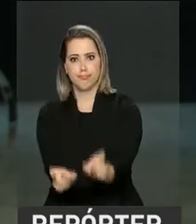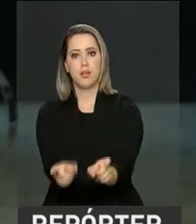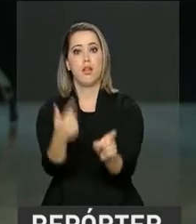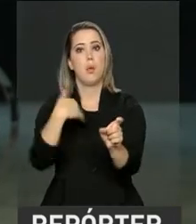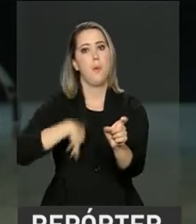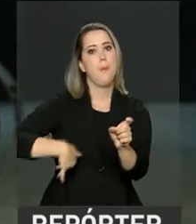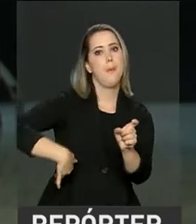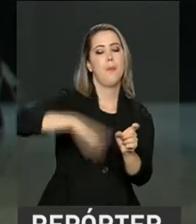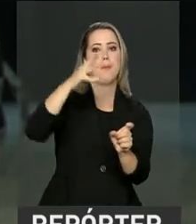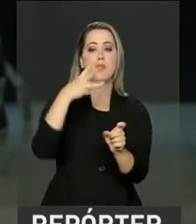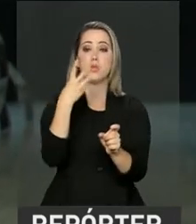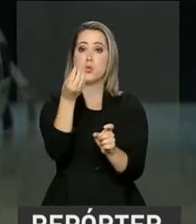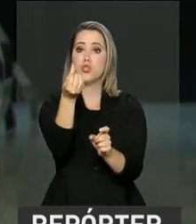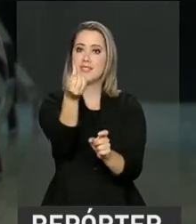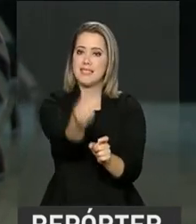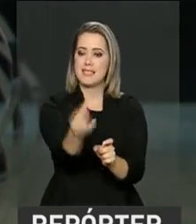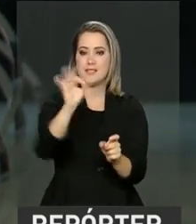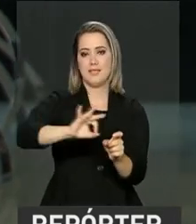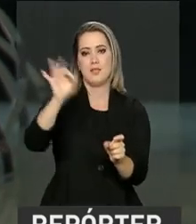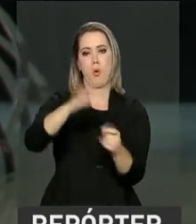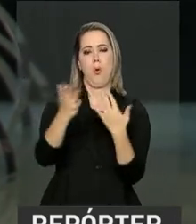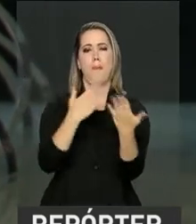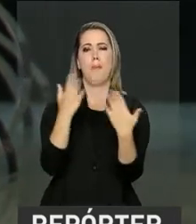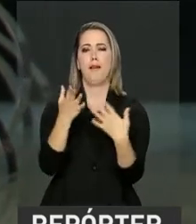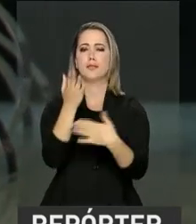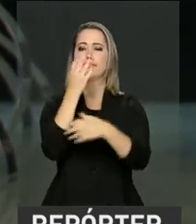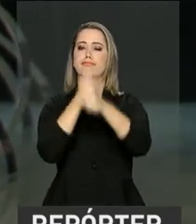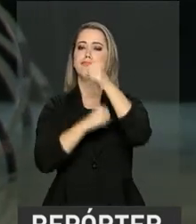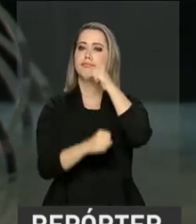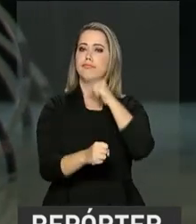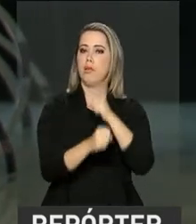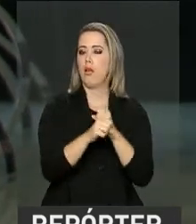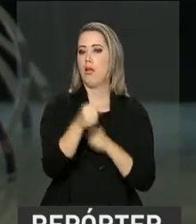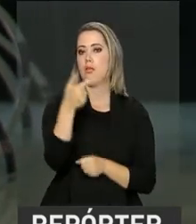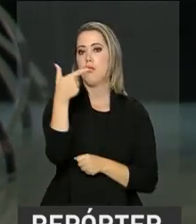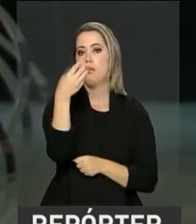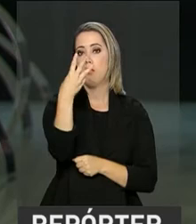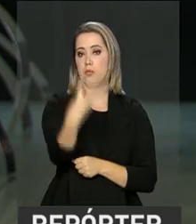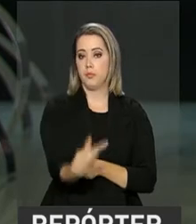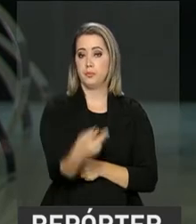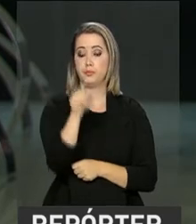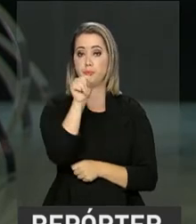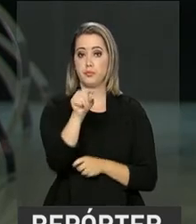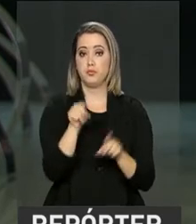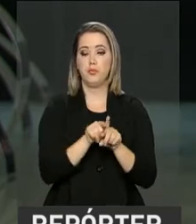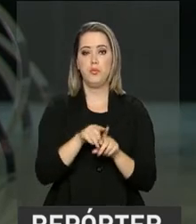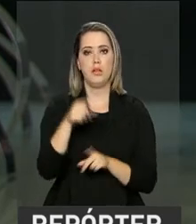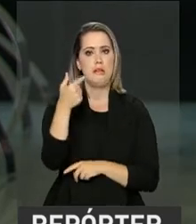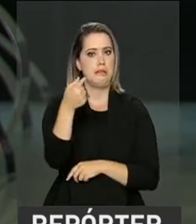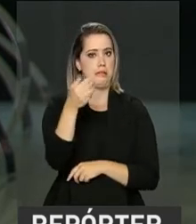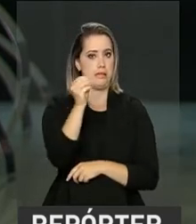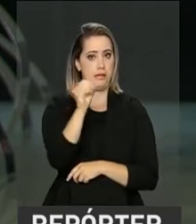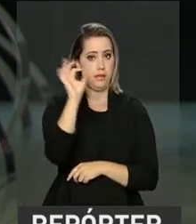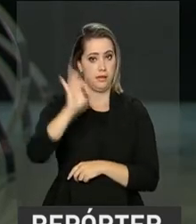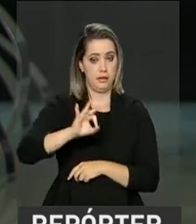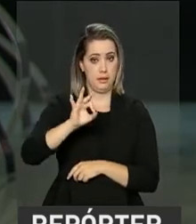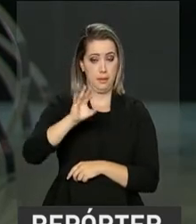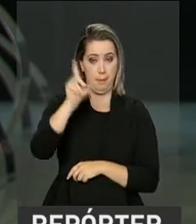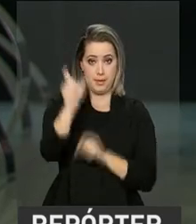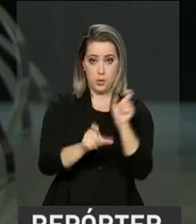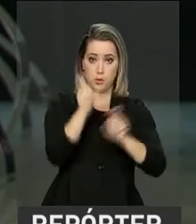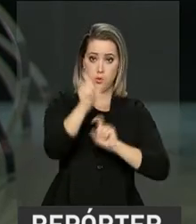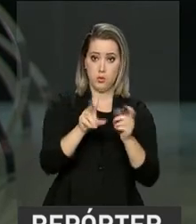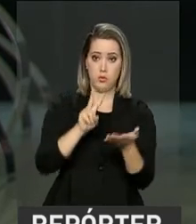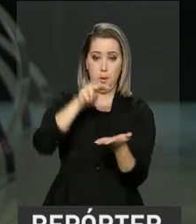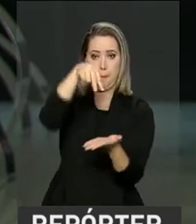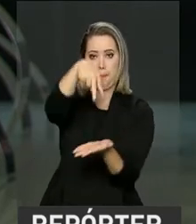306% em relação à primeira chamada do ciclo anterior, que é de agosto de 2013. 70 atletas vão receber a Bolsa